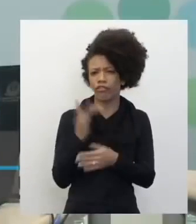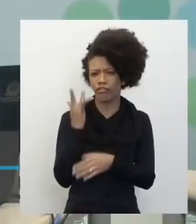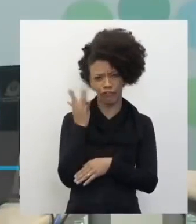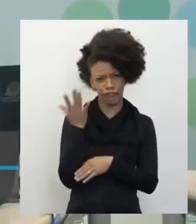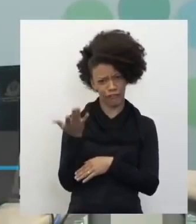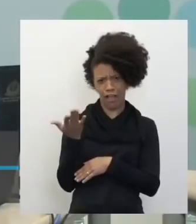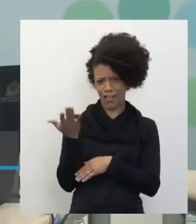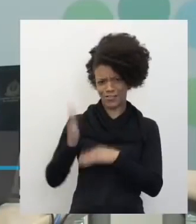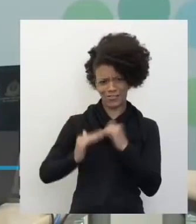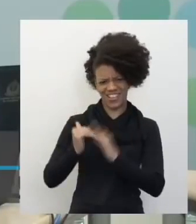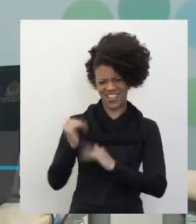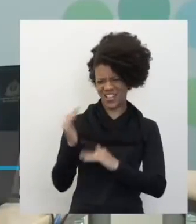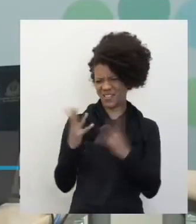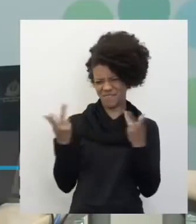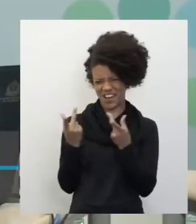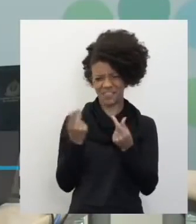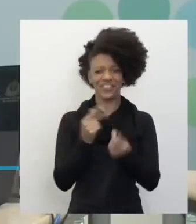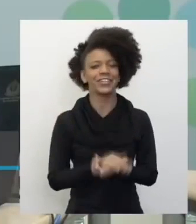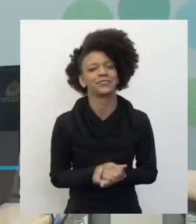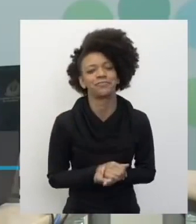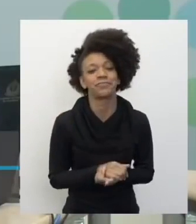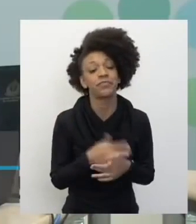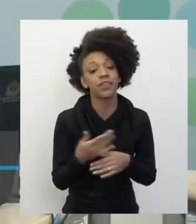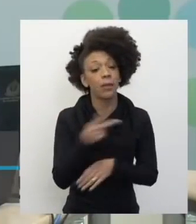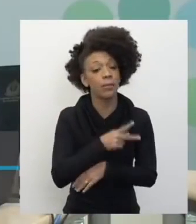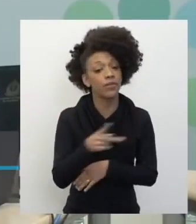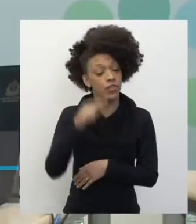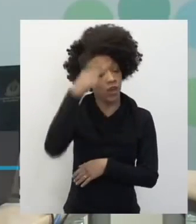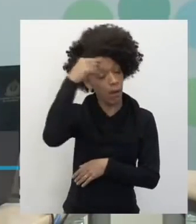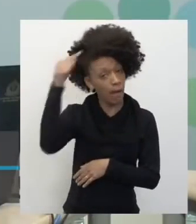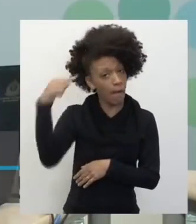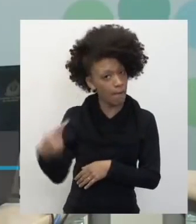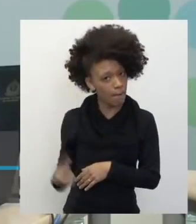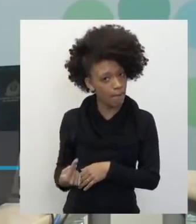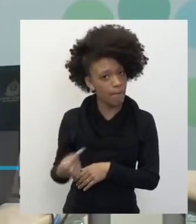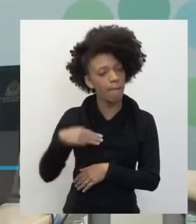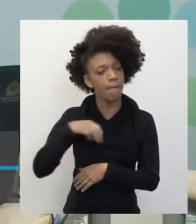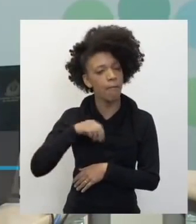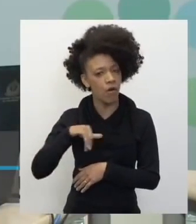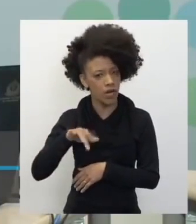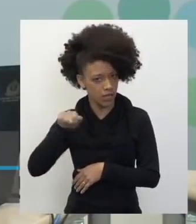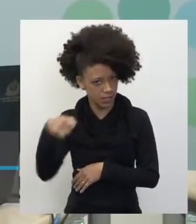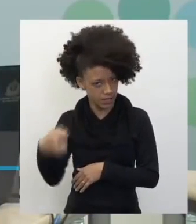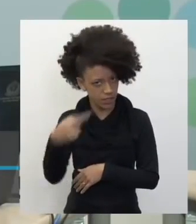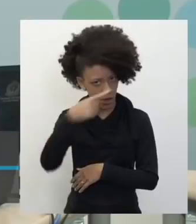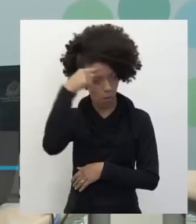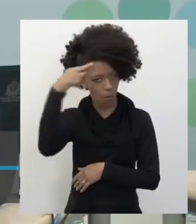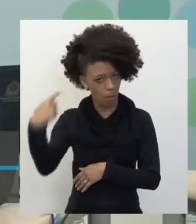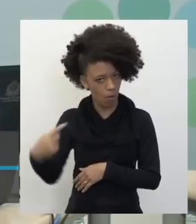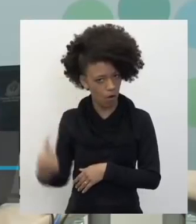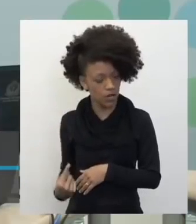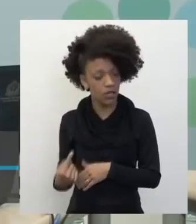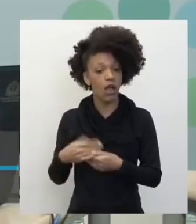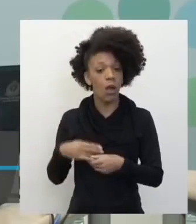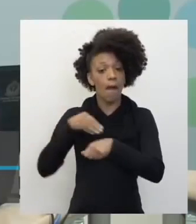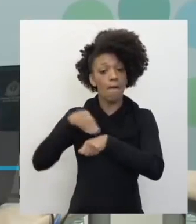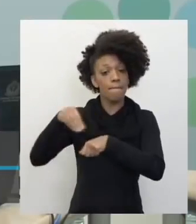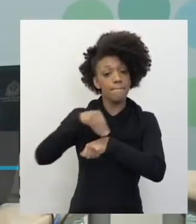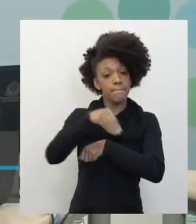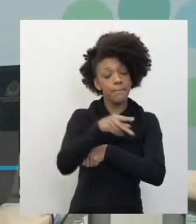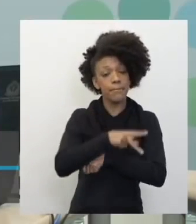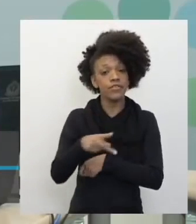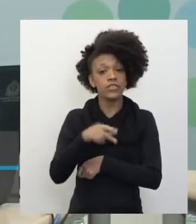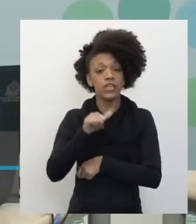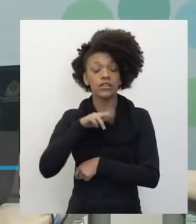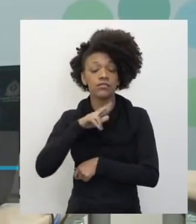que maravilha! Bom, eu sou a professora Mônica, vocês me conhecem. Hoje eu estou como moderadora da professora